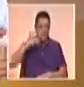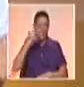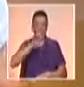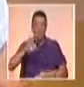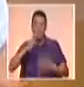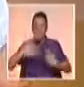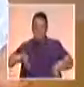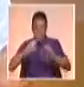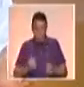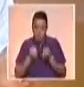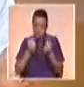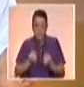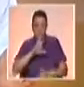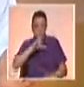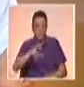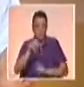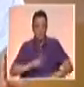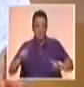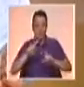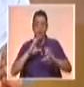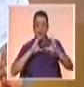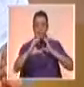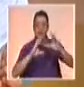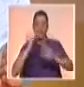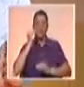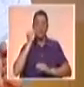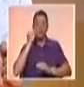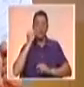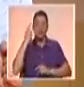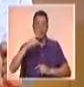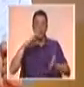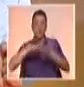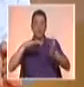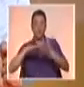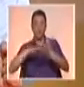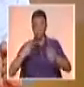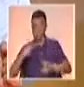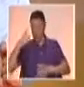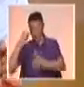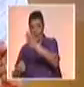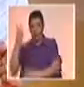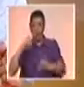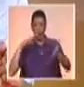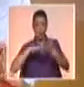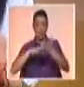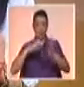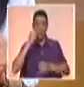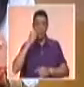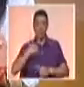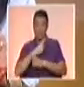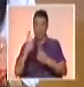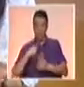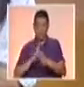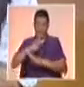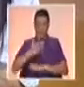não era isso que ele precisava, não era a resposta. Como é que a Maria José comunicava com ela em casa? Criamos um código, precisamente porque nós não tivemos como pais acesso à língua